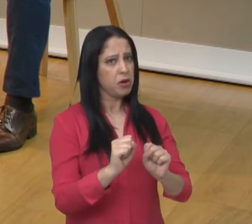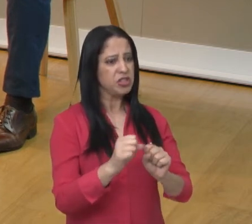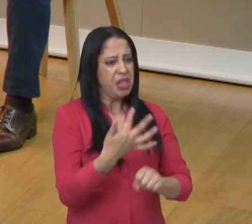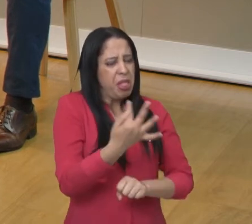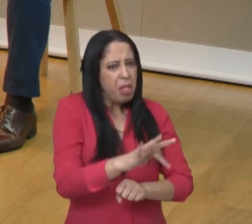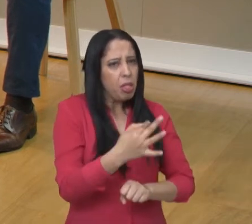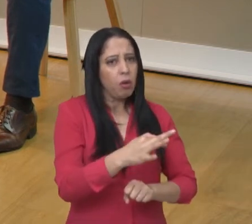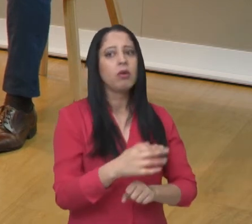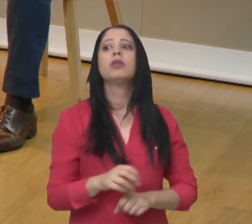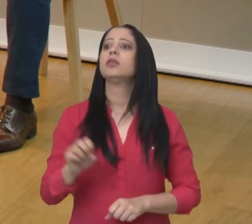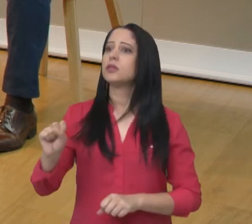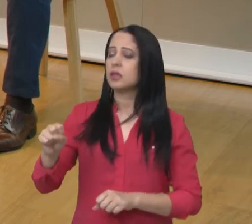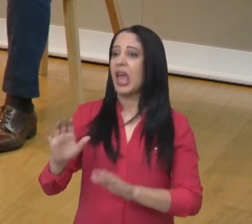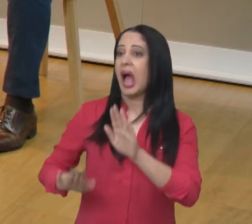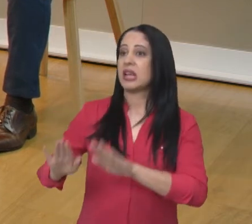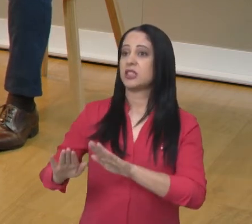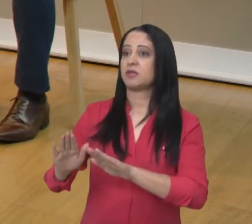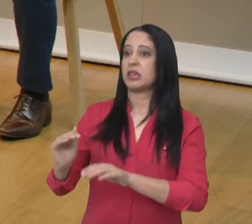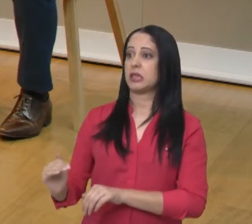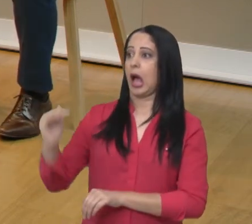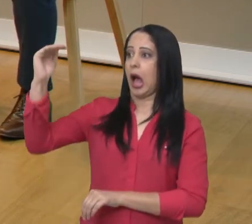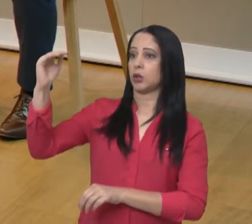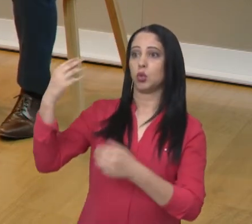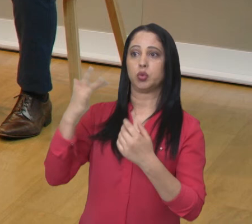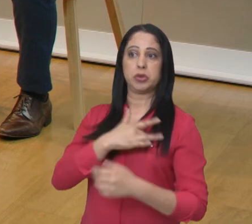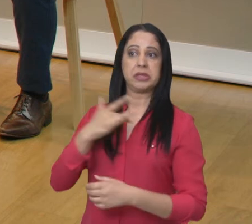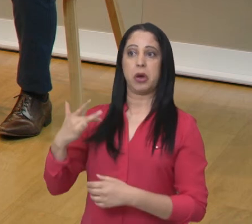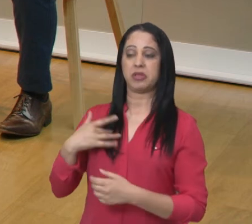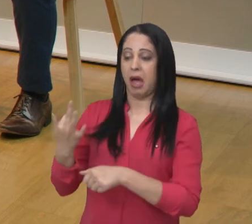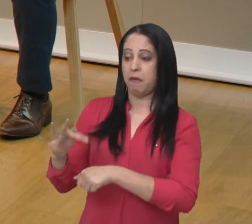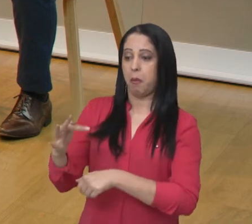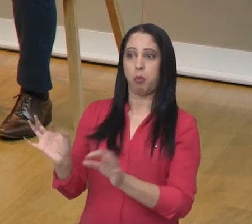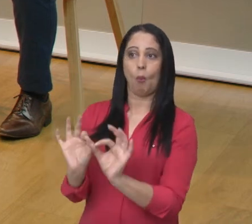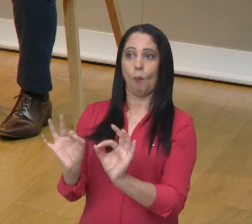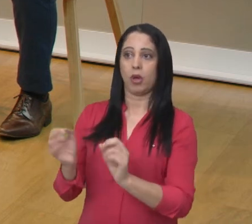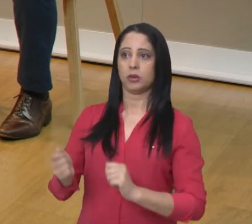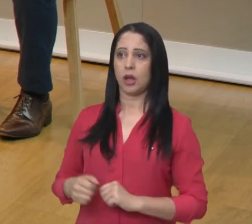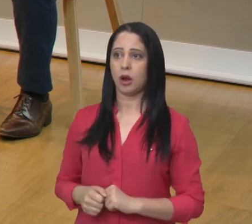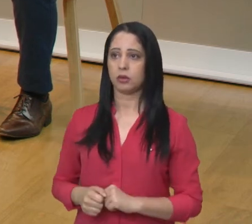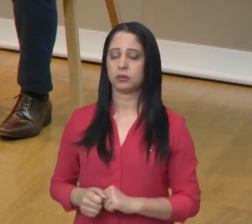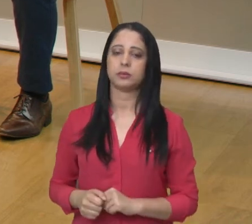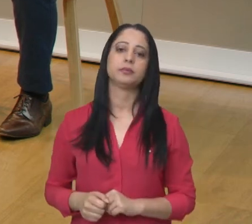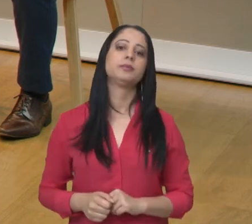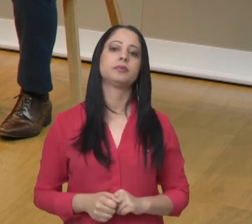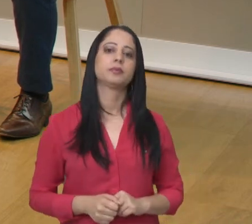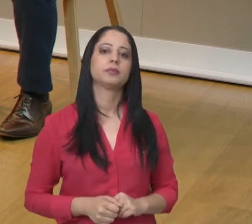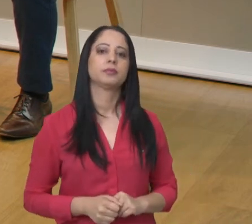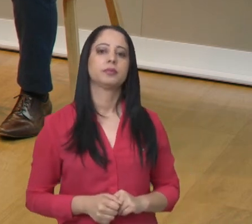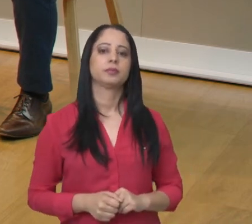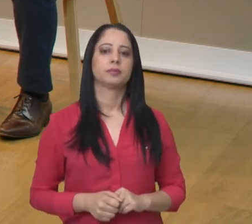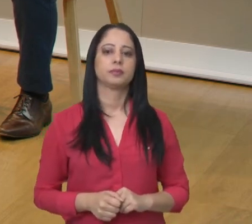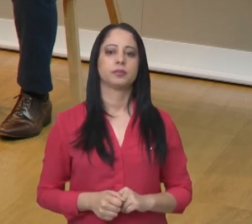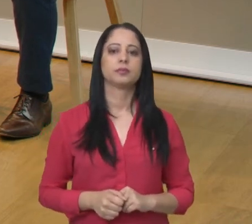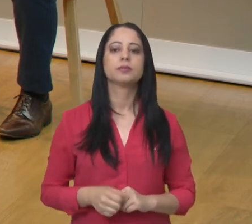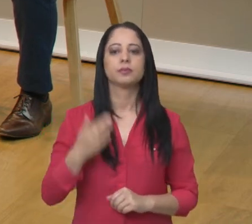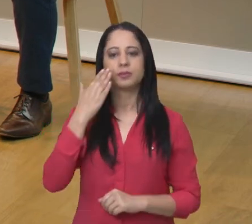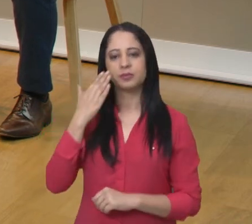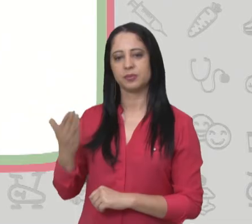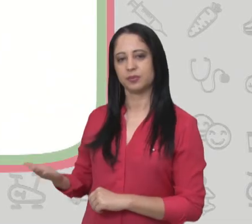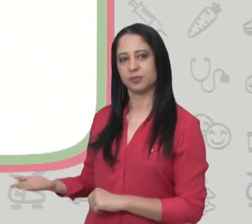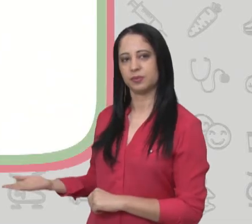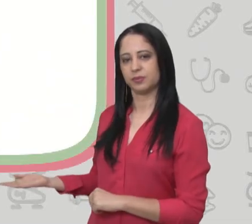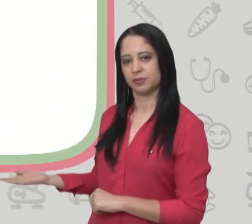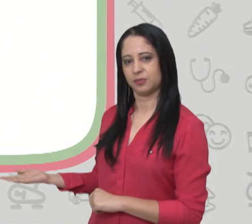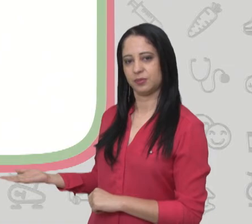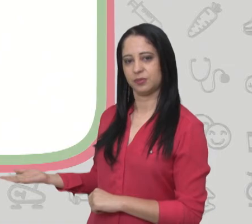idade avançada que se movimentam super bem. Sem nenhum tipo de dor. Vamos para a próxima. Por favor, Matheus. As dores lombares